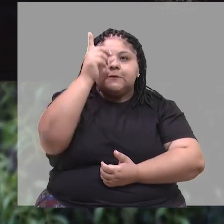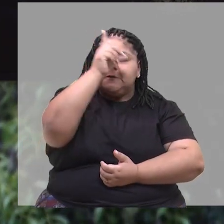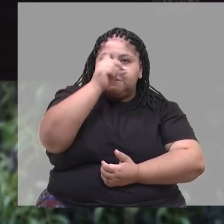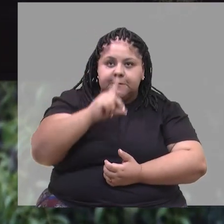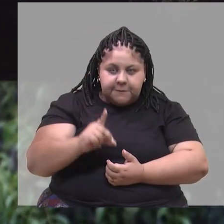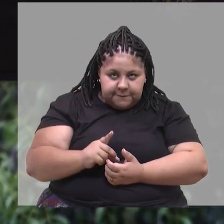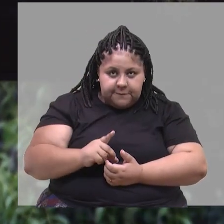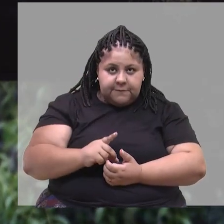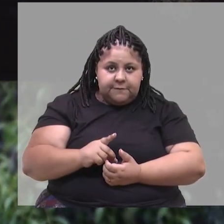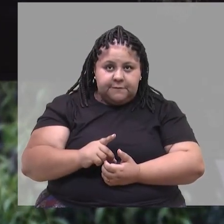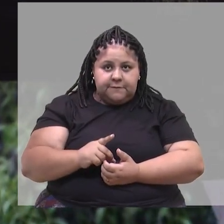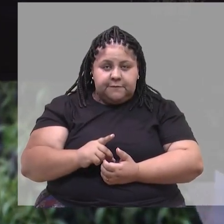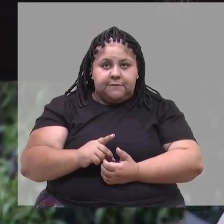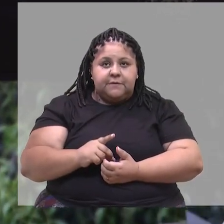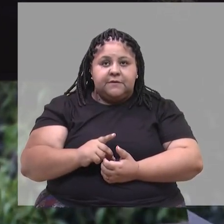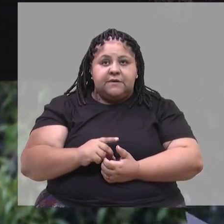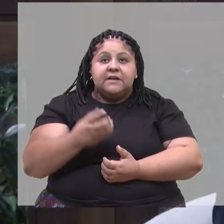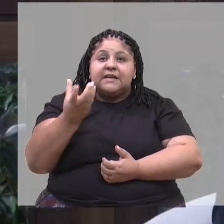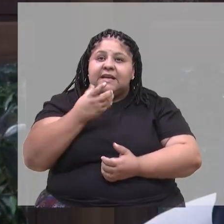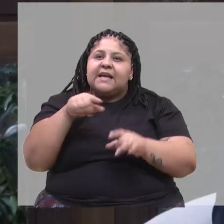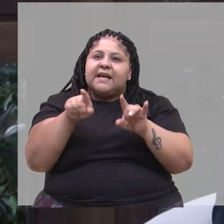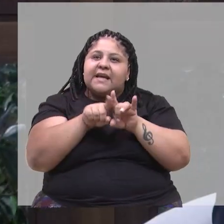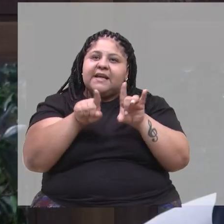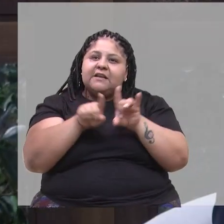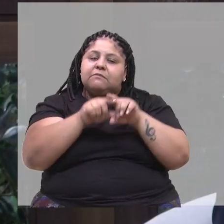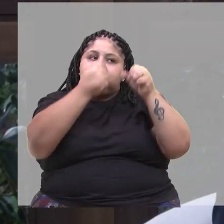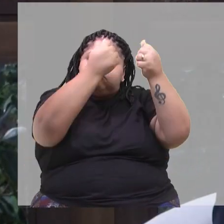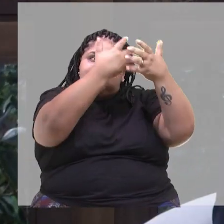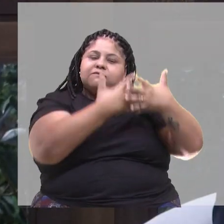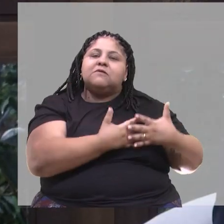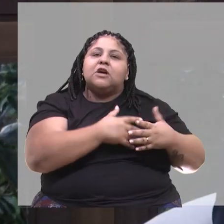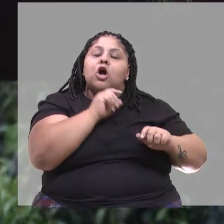sobre deficiências. E, Natália, eu quero também que tu nos